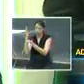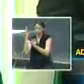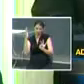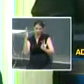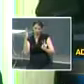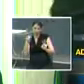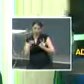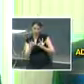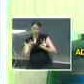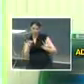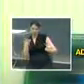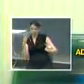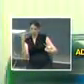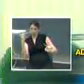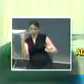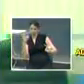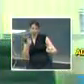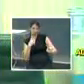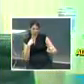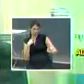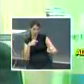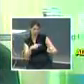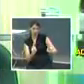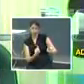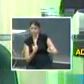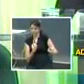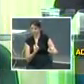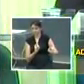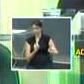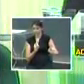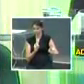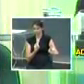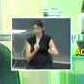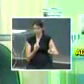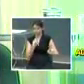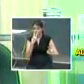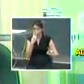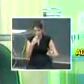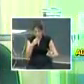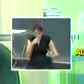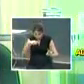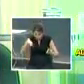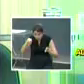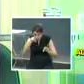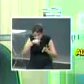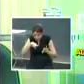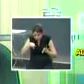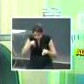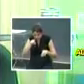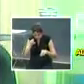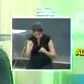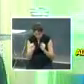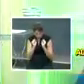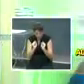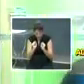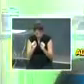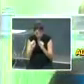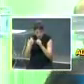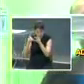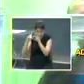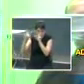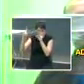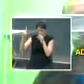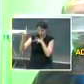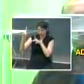pode raciocinar por si mesmo. Então, quando nós chegamos na igreja e sentimos a presença